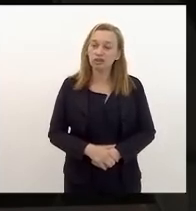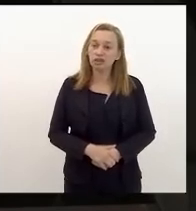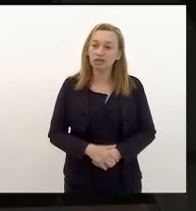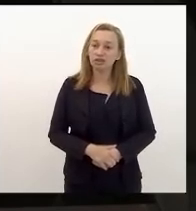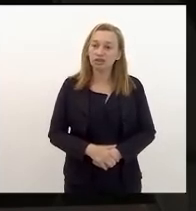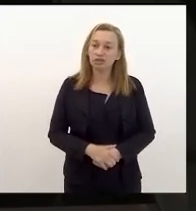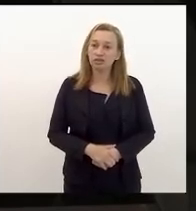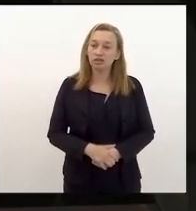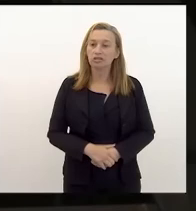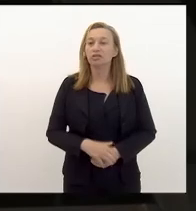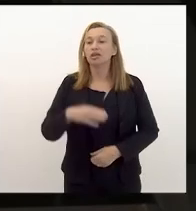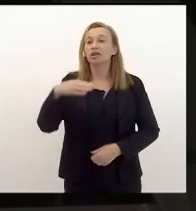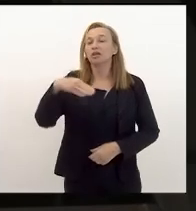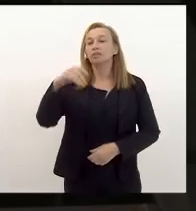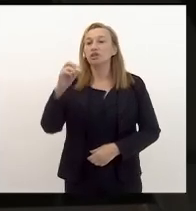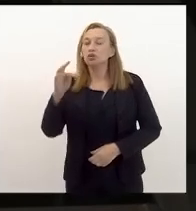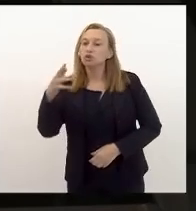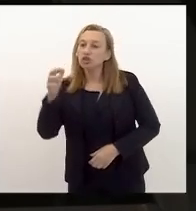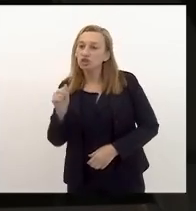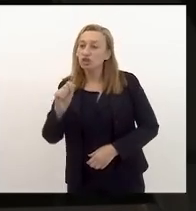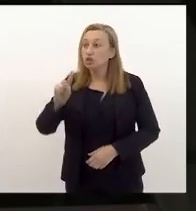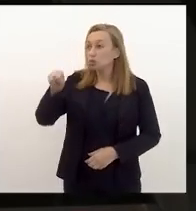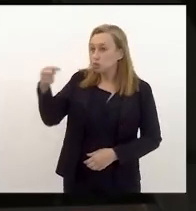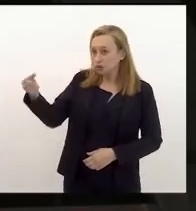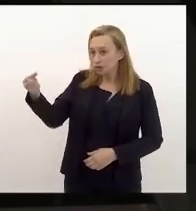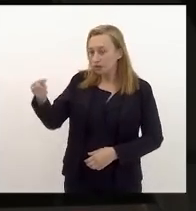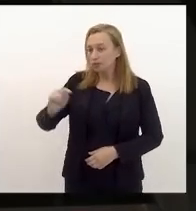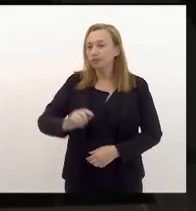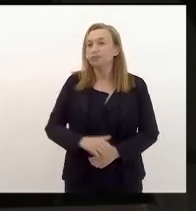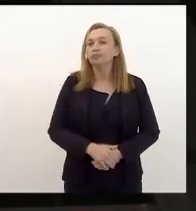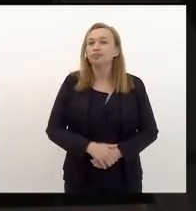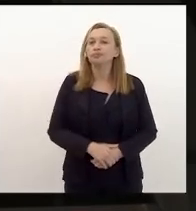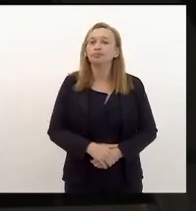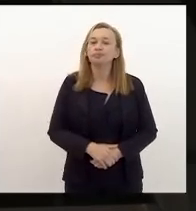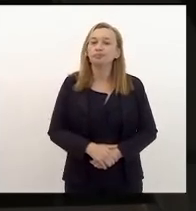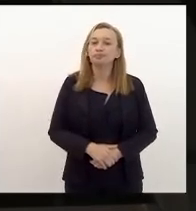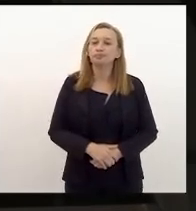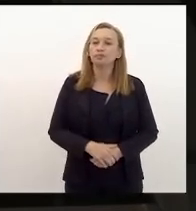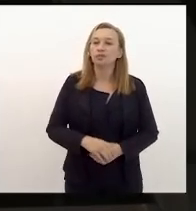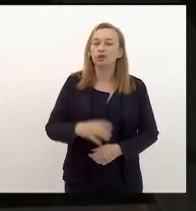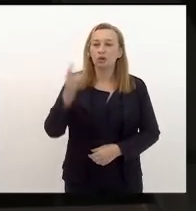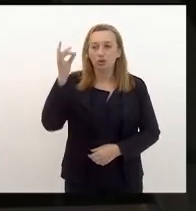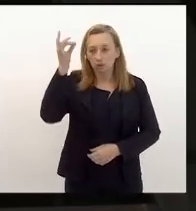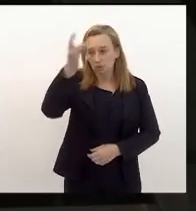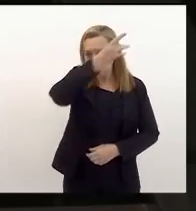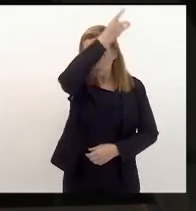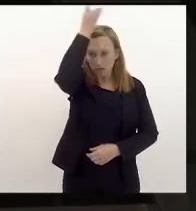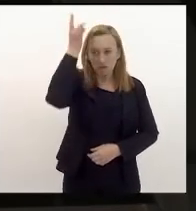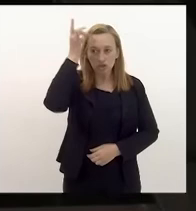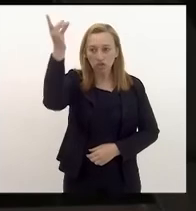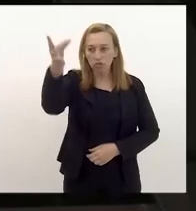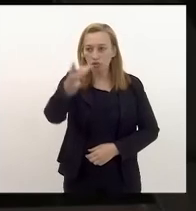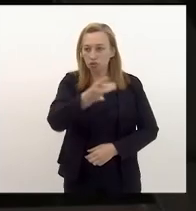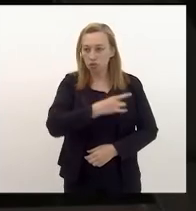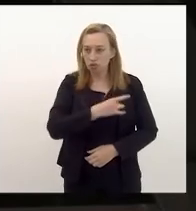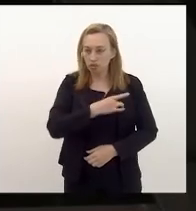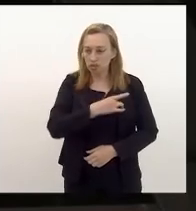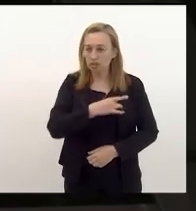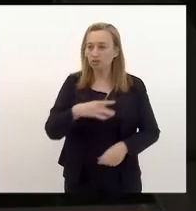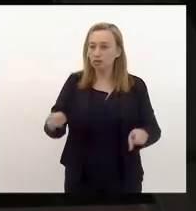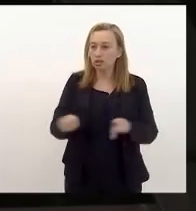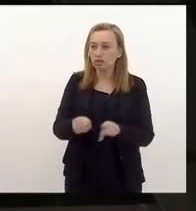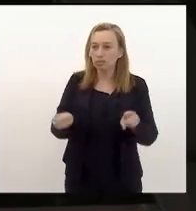Batista, Metodista e outras, passaram a buscar o batismo no Espírito Santo e